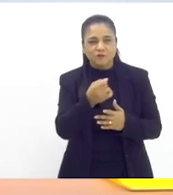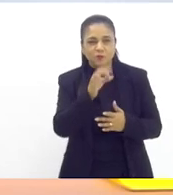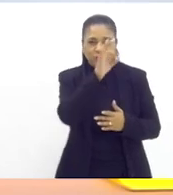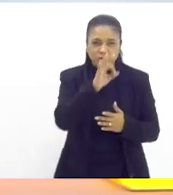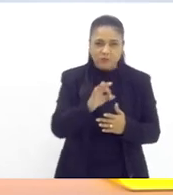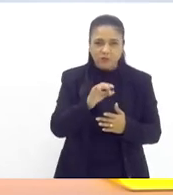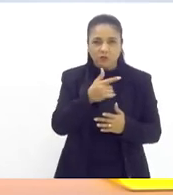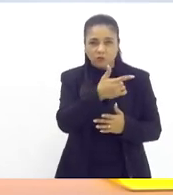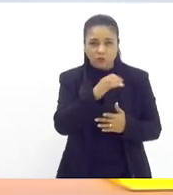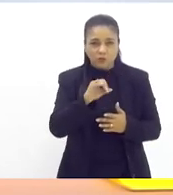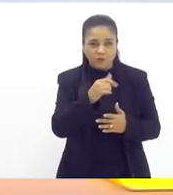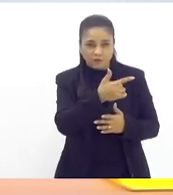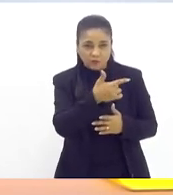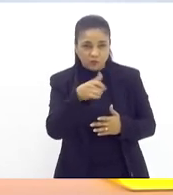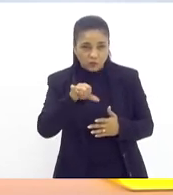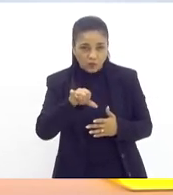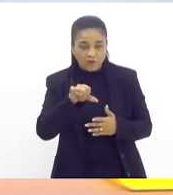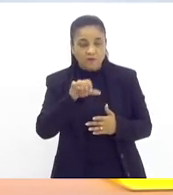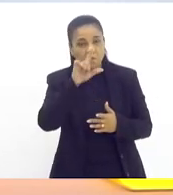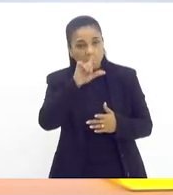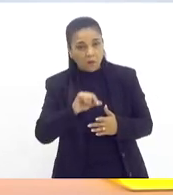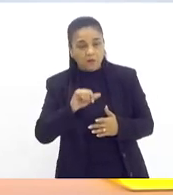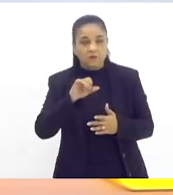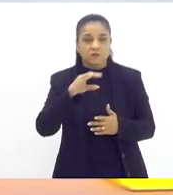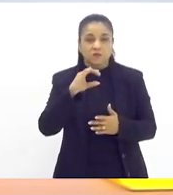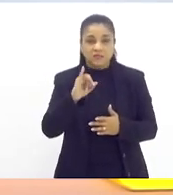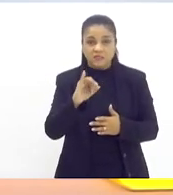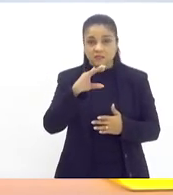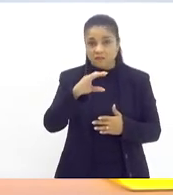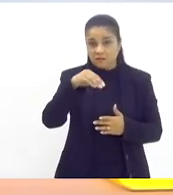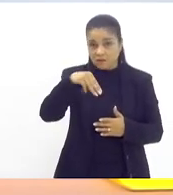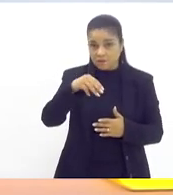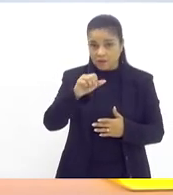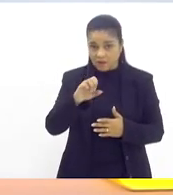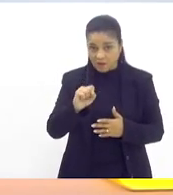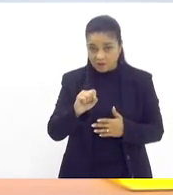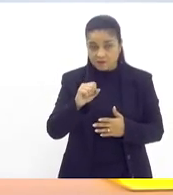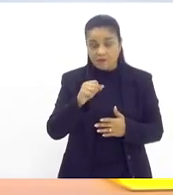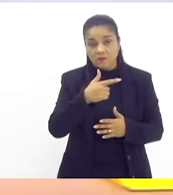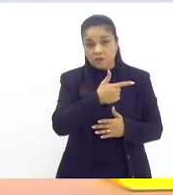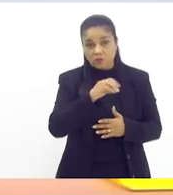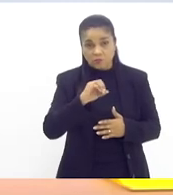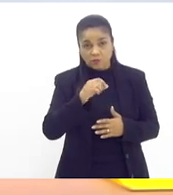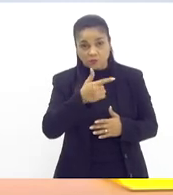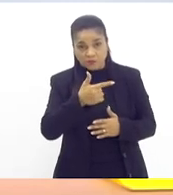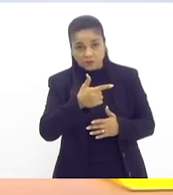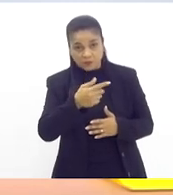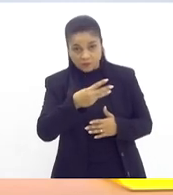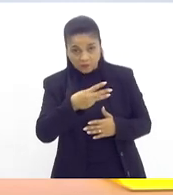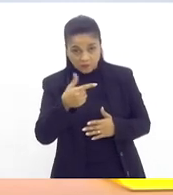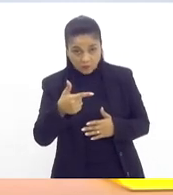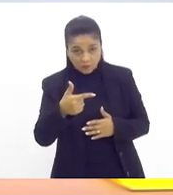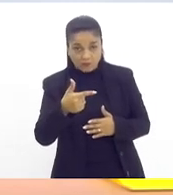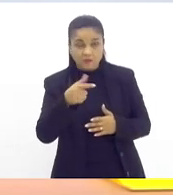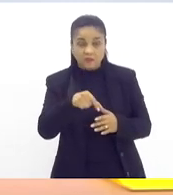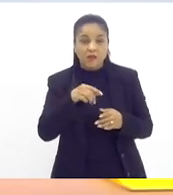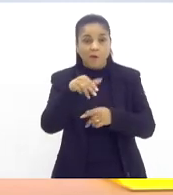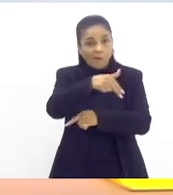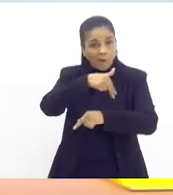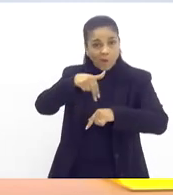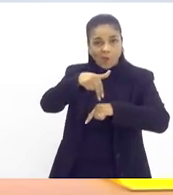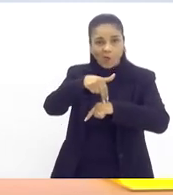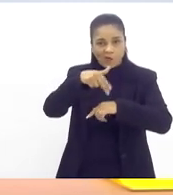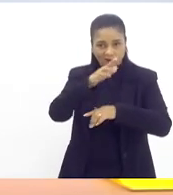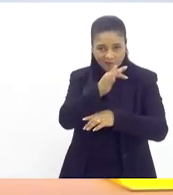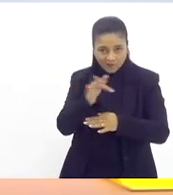a 80% de redução da alíquota do ICMS em 2032. E a União aportaria recursos para um fundo de compensação de benefícios